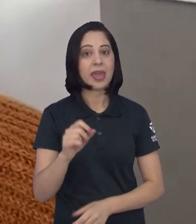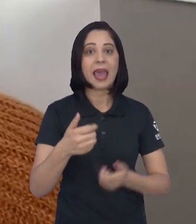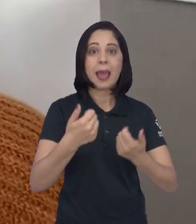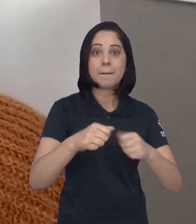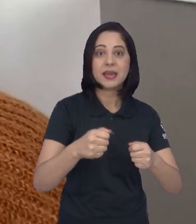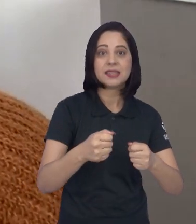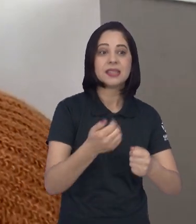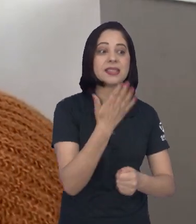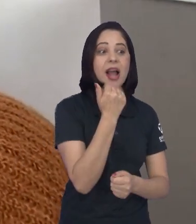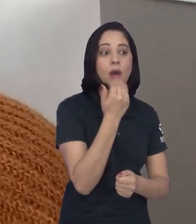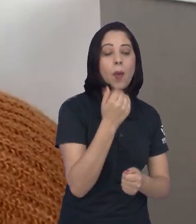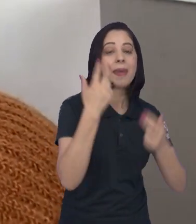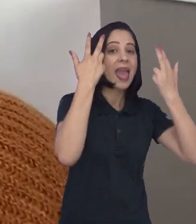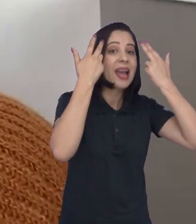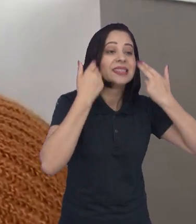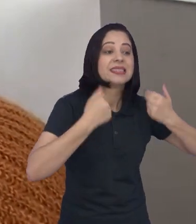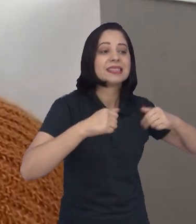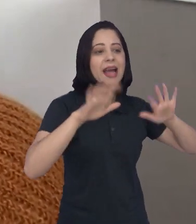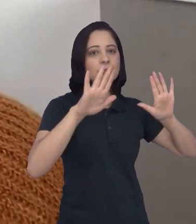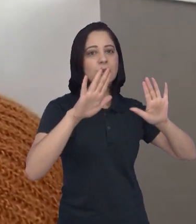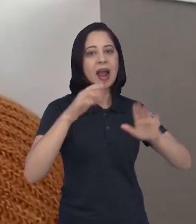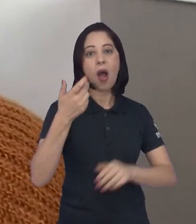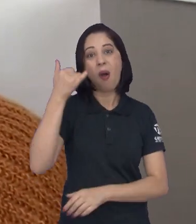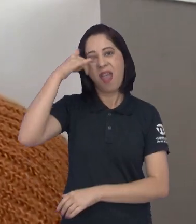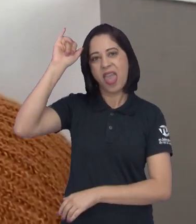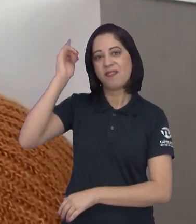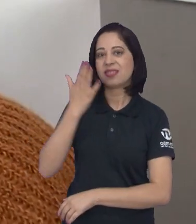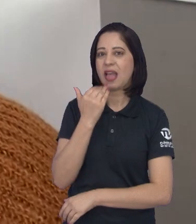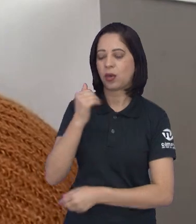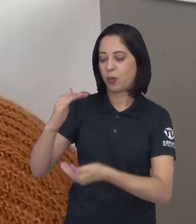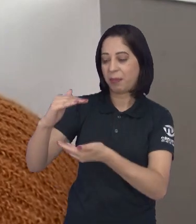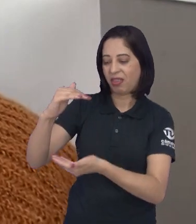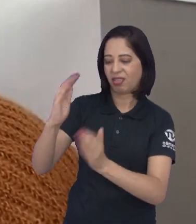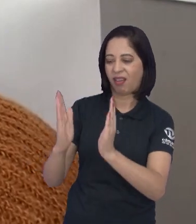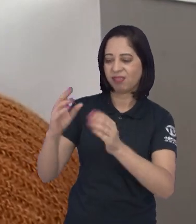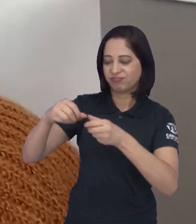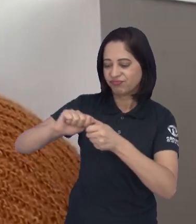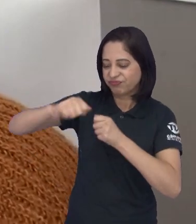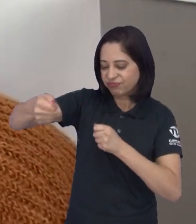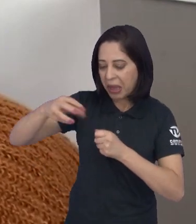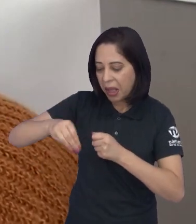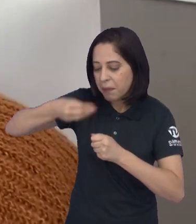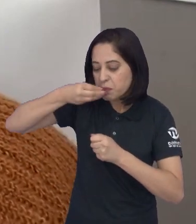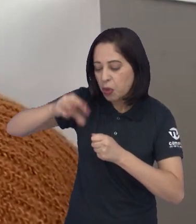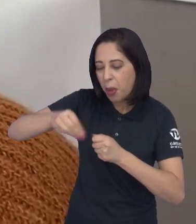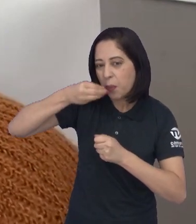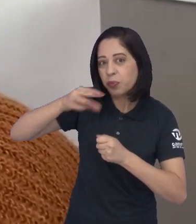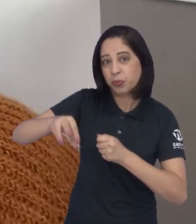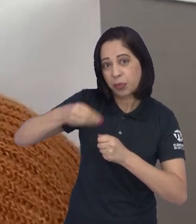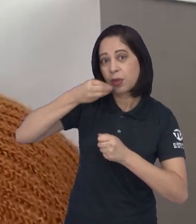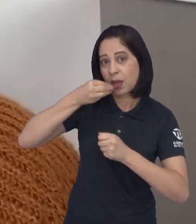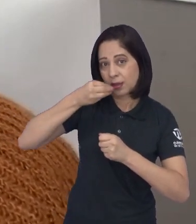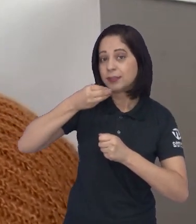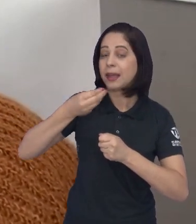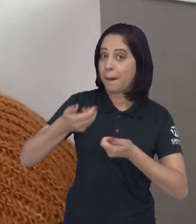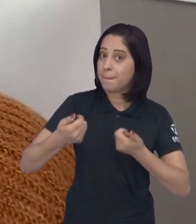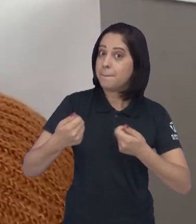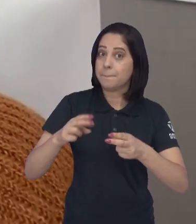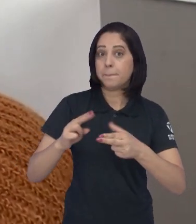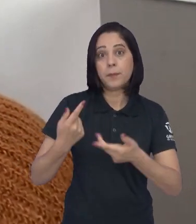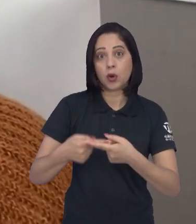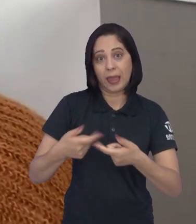desembalar menos pra gente ajudar aí na questão da Hipertensão fazer ela ser um pouco mais controlada e